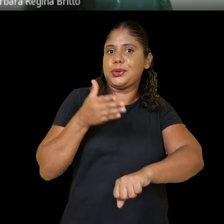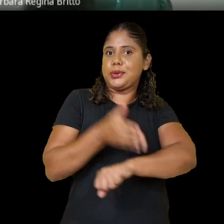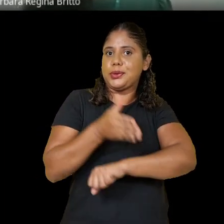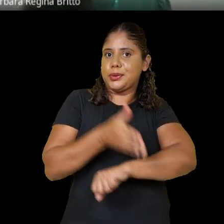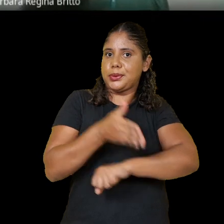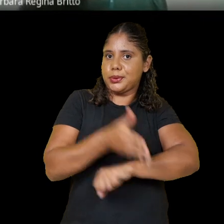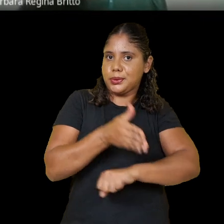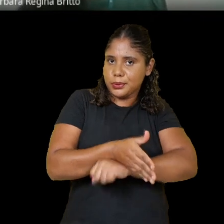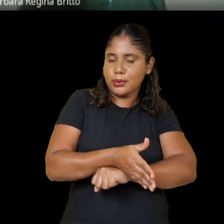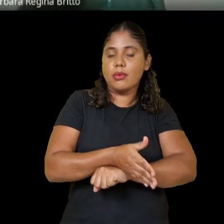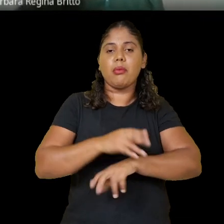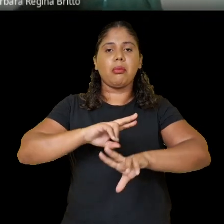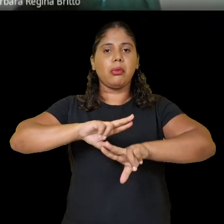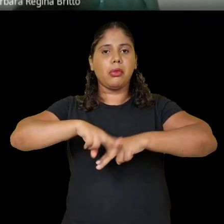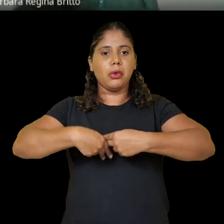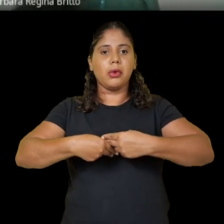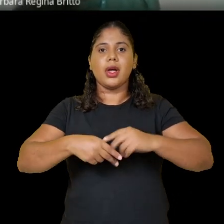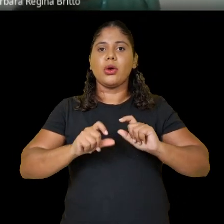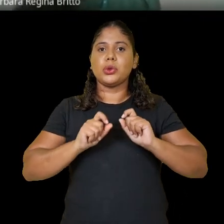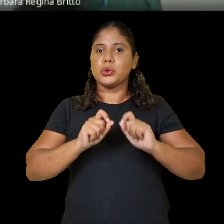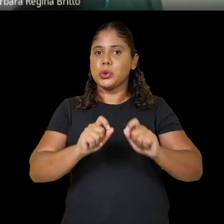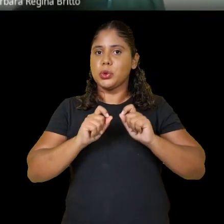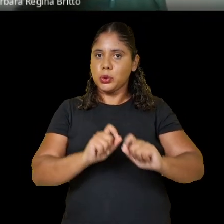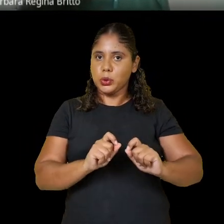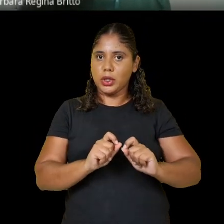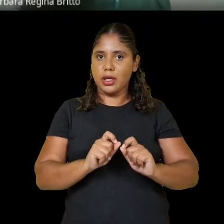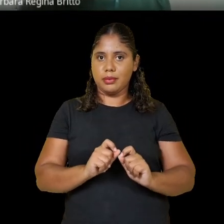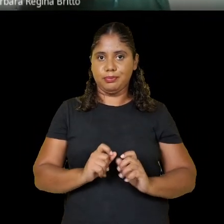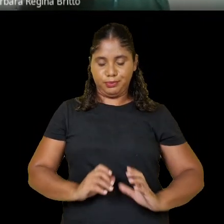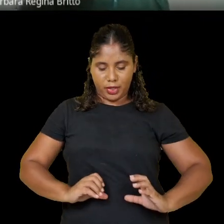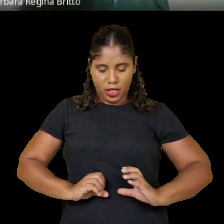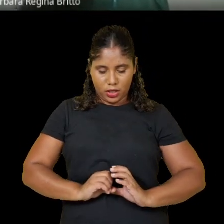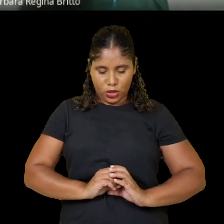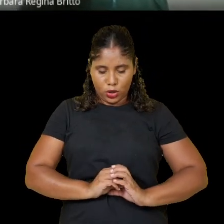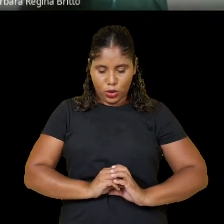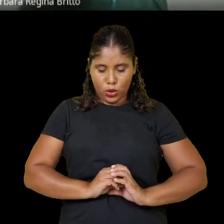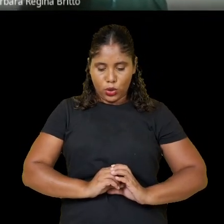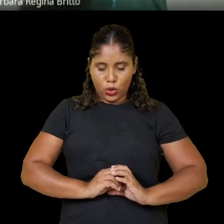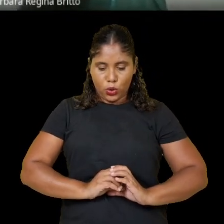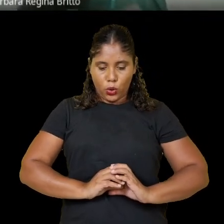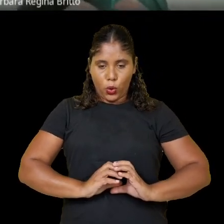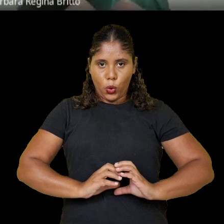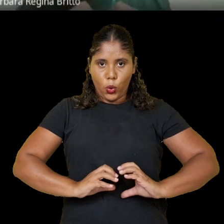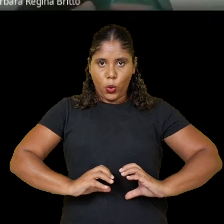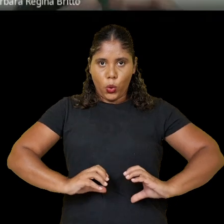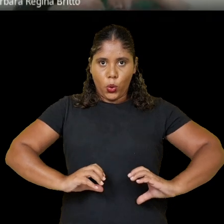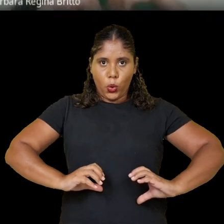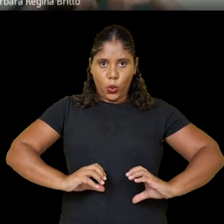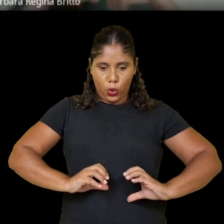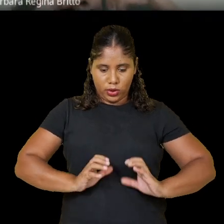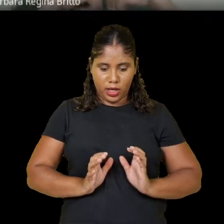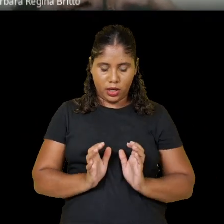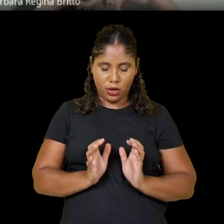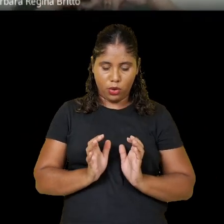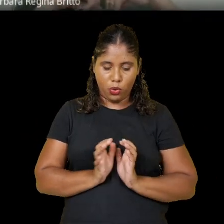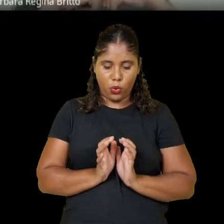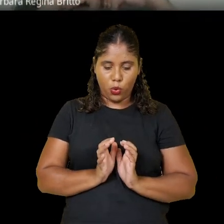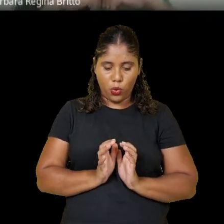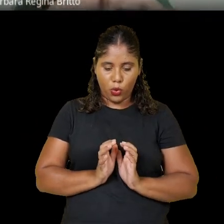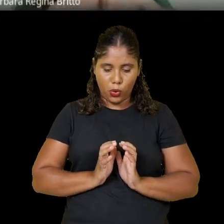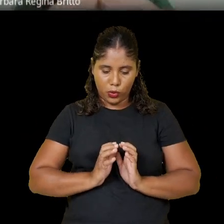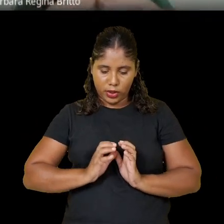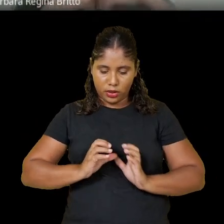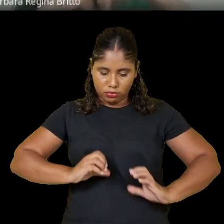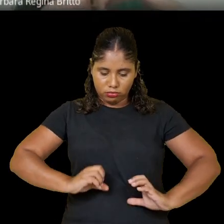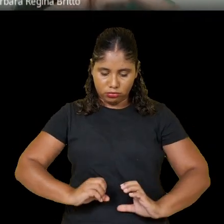mais relacionada com a compressão da bexiga. No primeiro trimestre, porque já vai estar ali útero e bexiga de